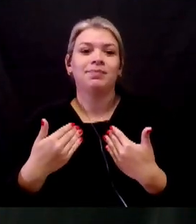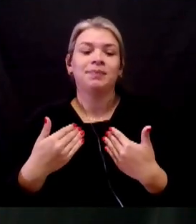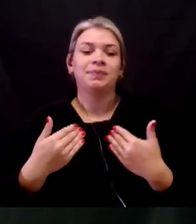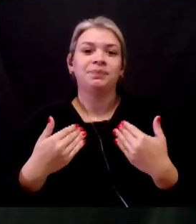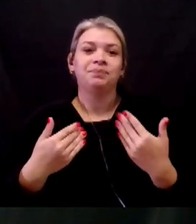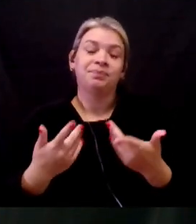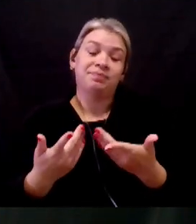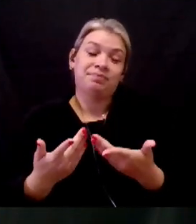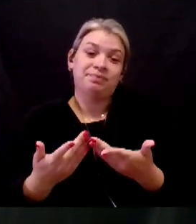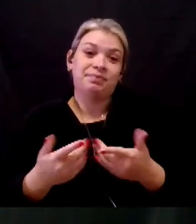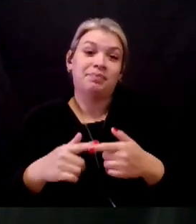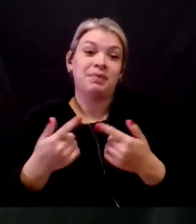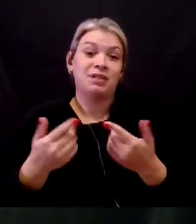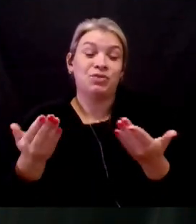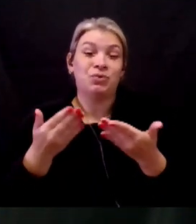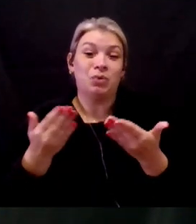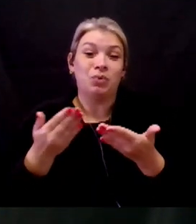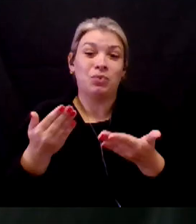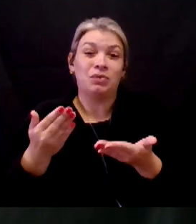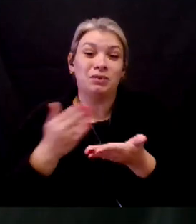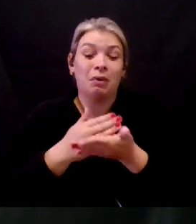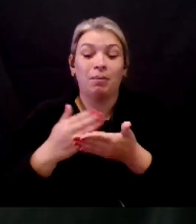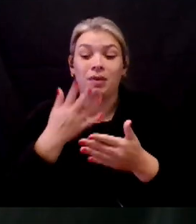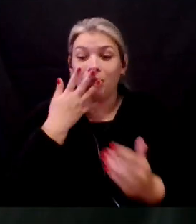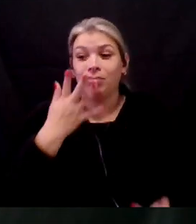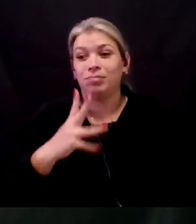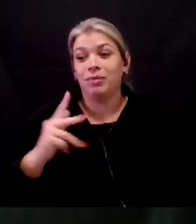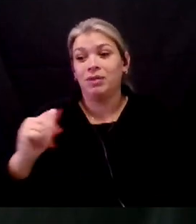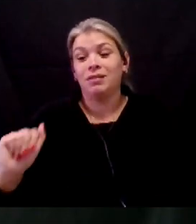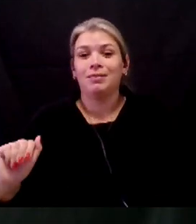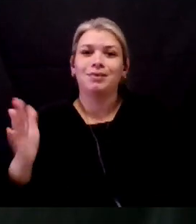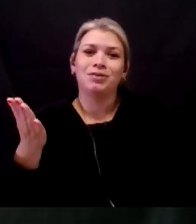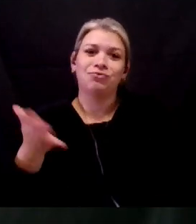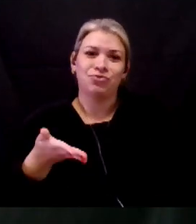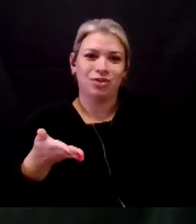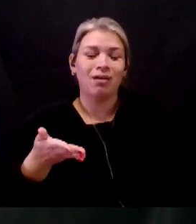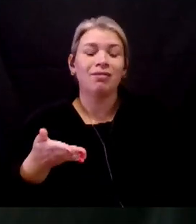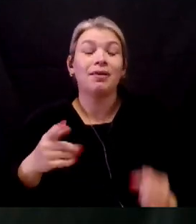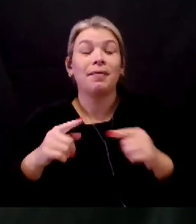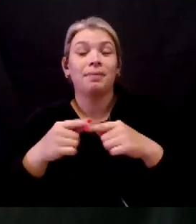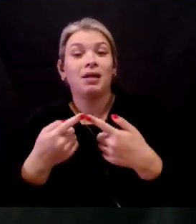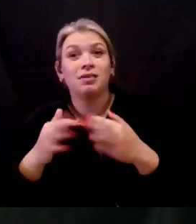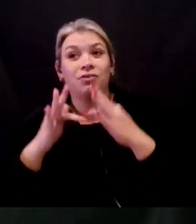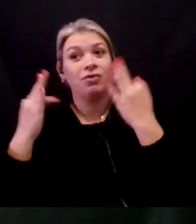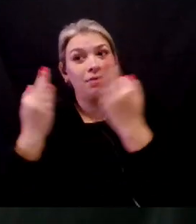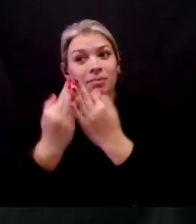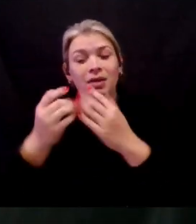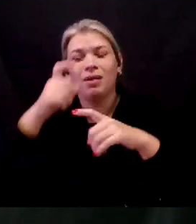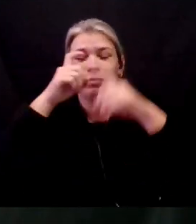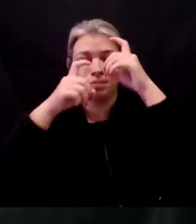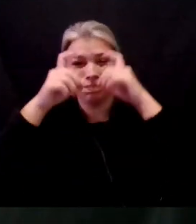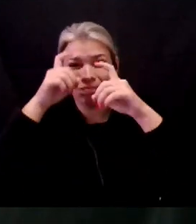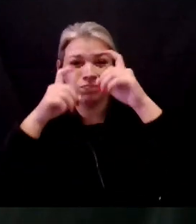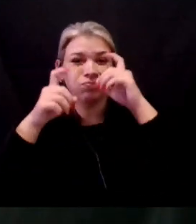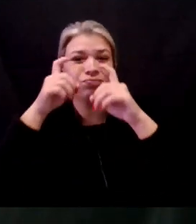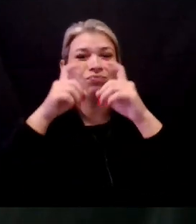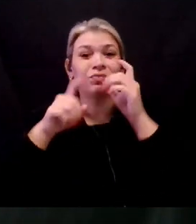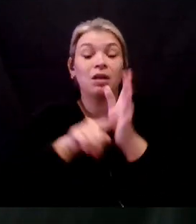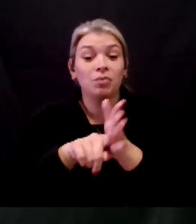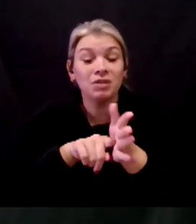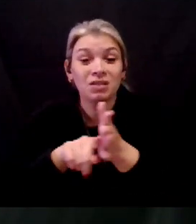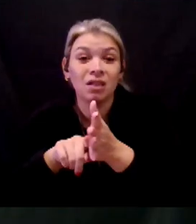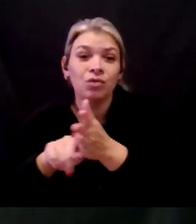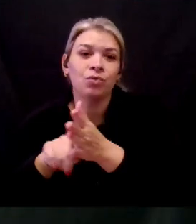ser um comportamento que tem preocupado, sim, né, a família e especialistas, porque muitos